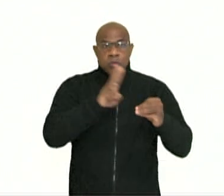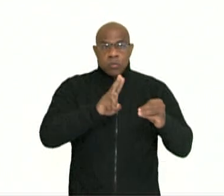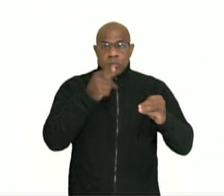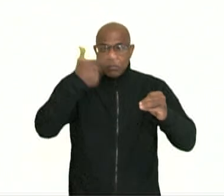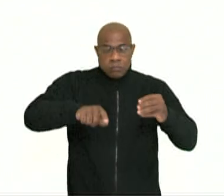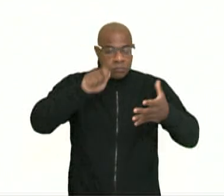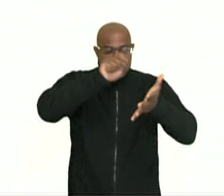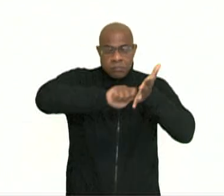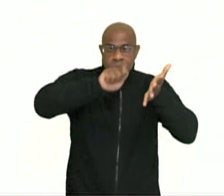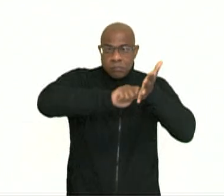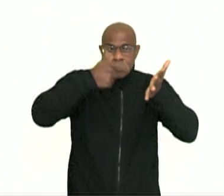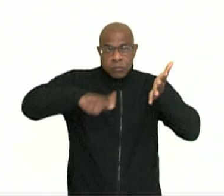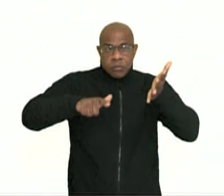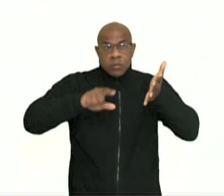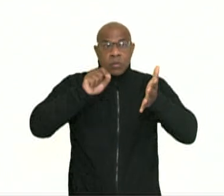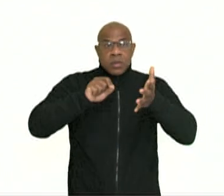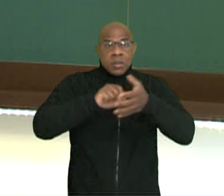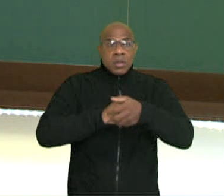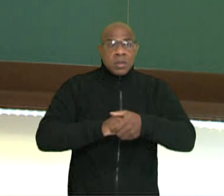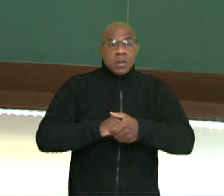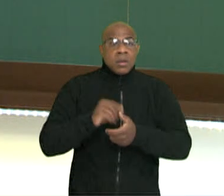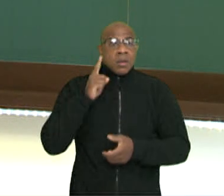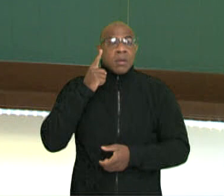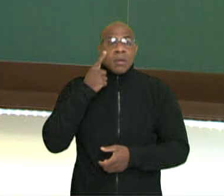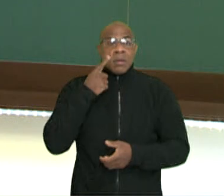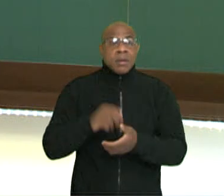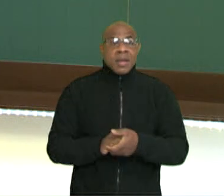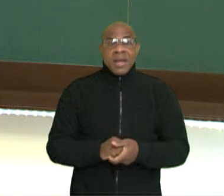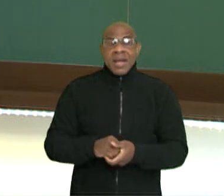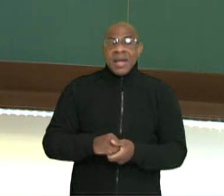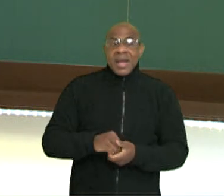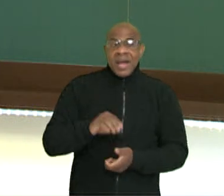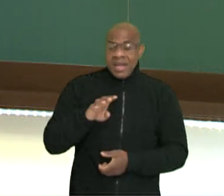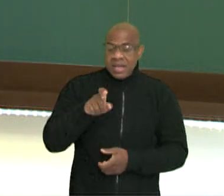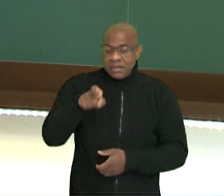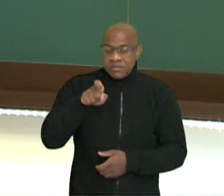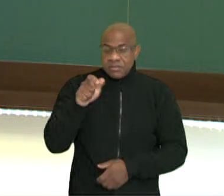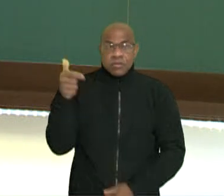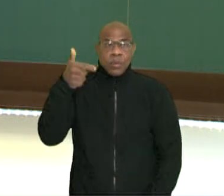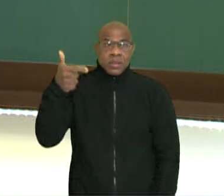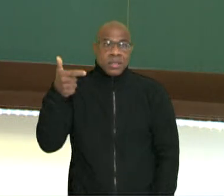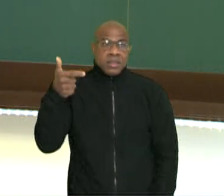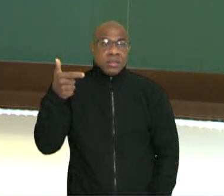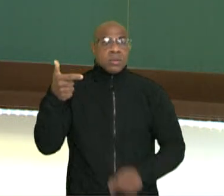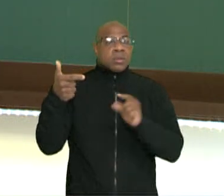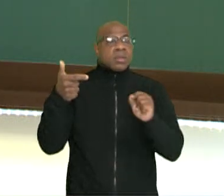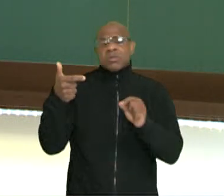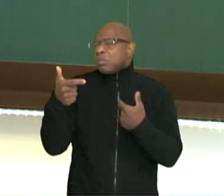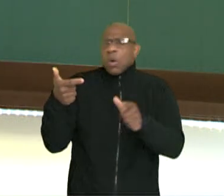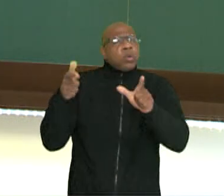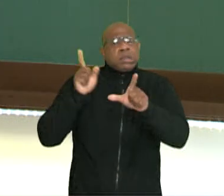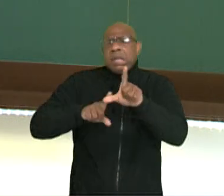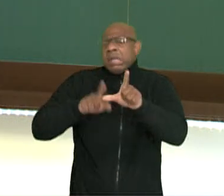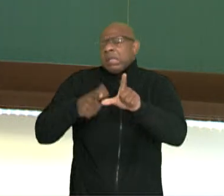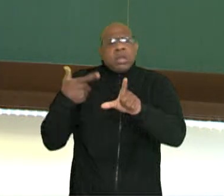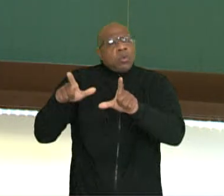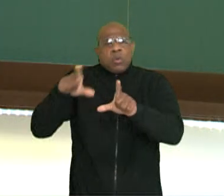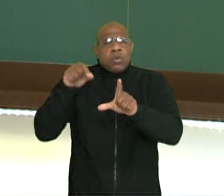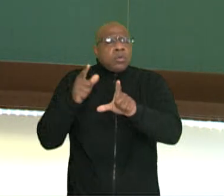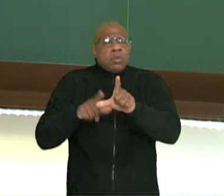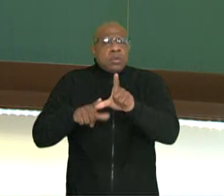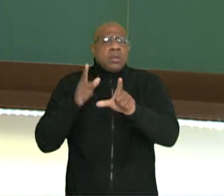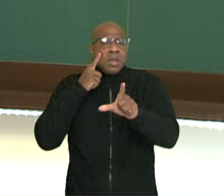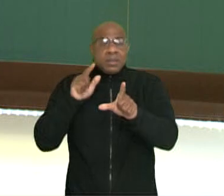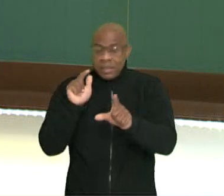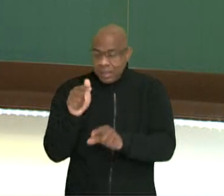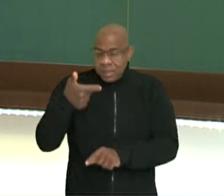Nós vamos chamar a incógnita aqui, ó, essa aqui, ó, a x quadrado, de uma outra letra, tá? Só que ela aqui está